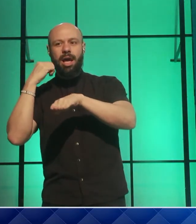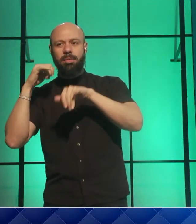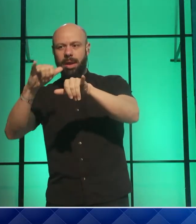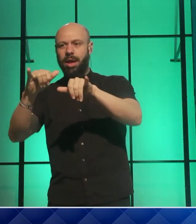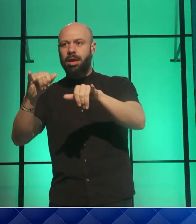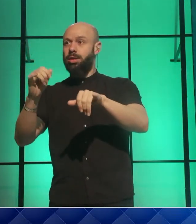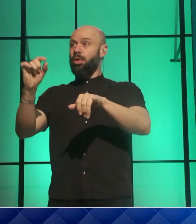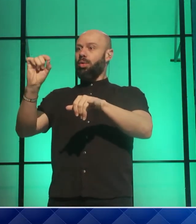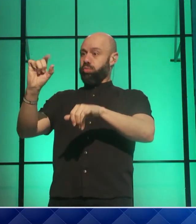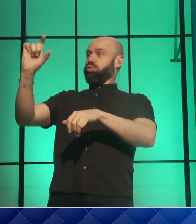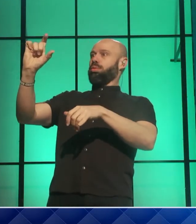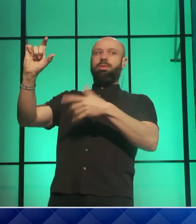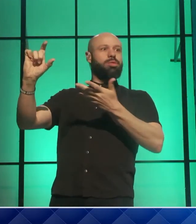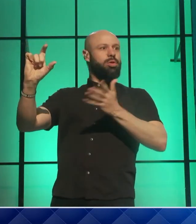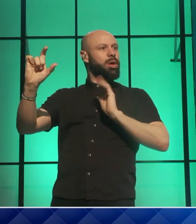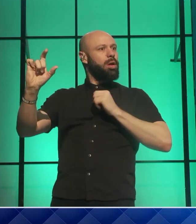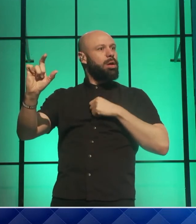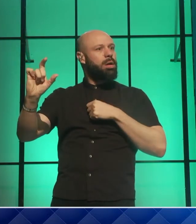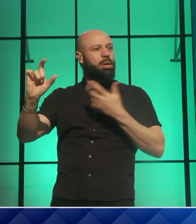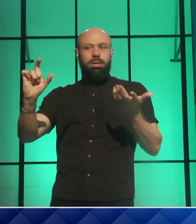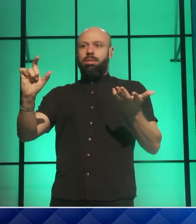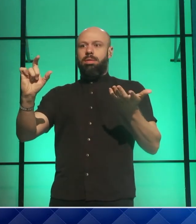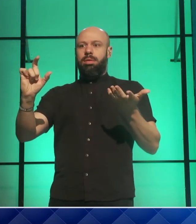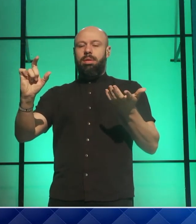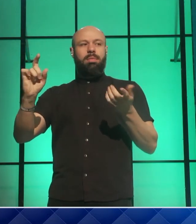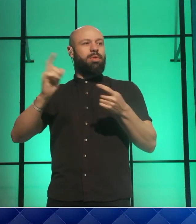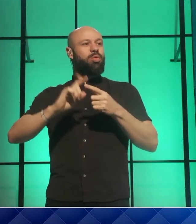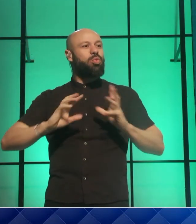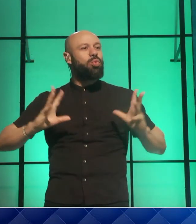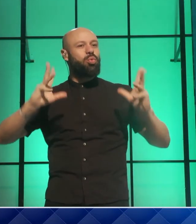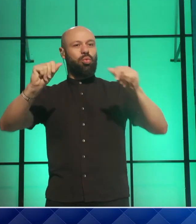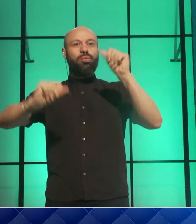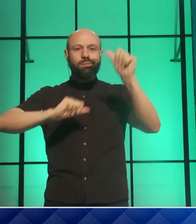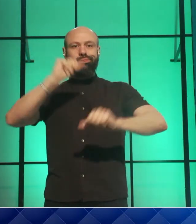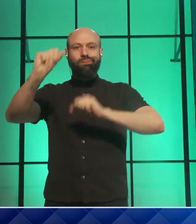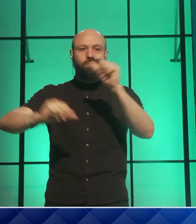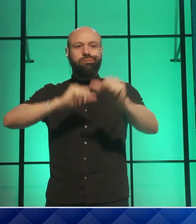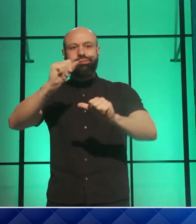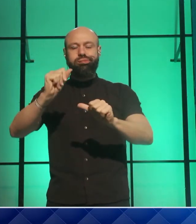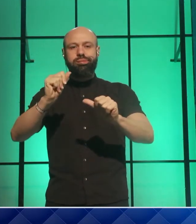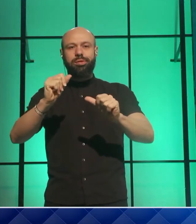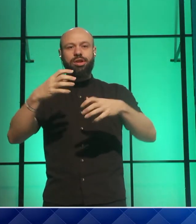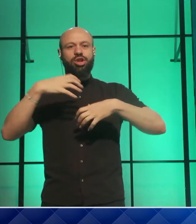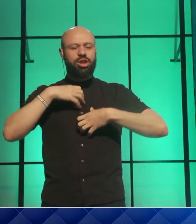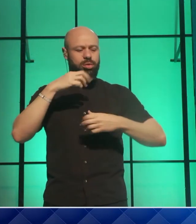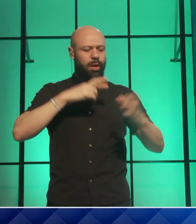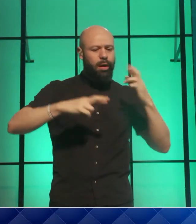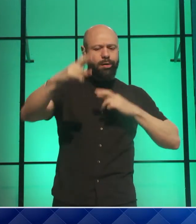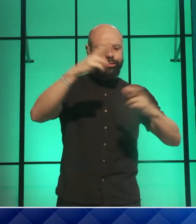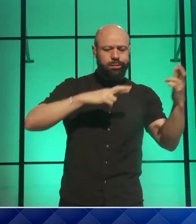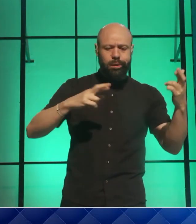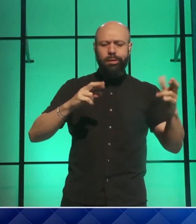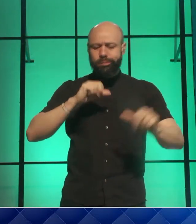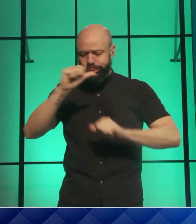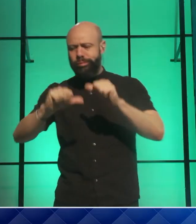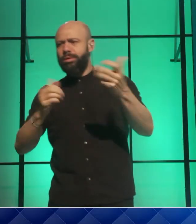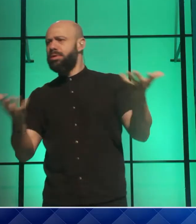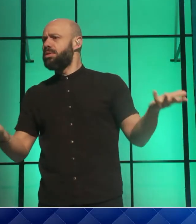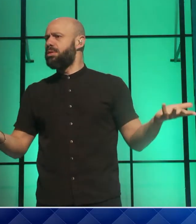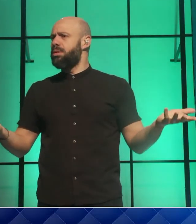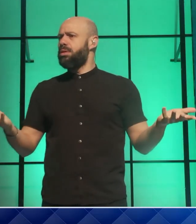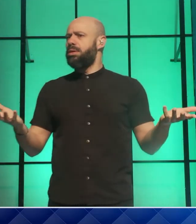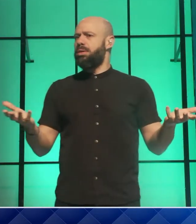ao nosso redor está em mudança. A maneira como se relacionar, a maneira como viver. E